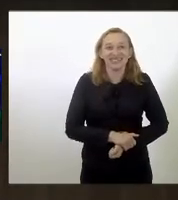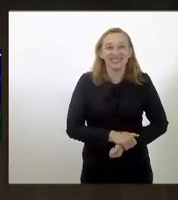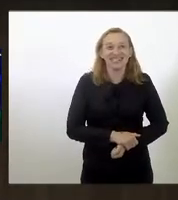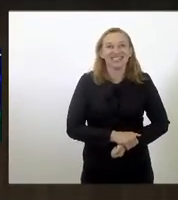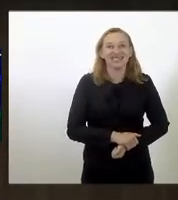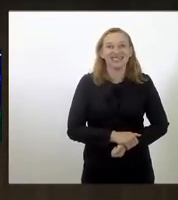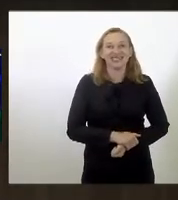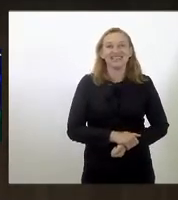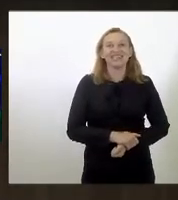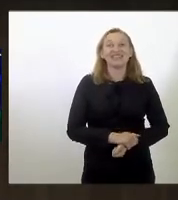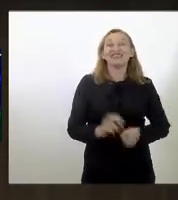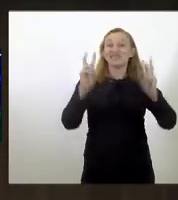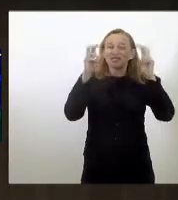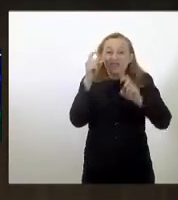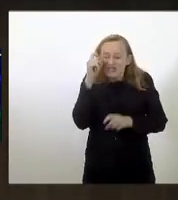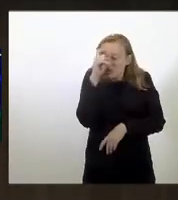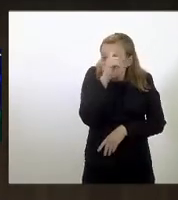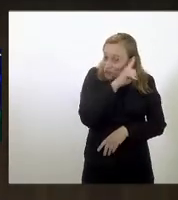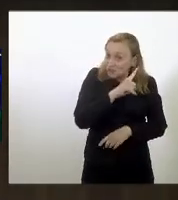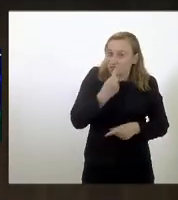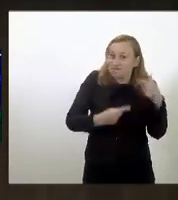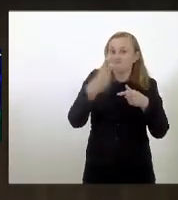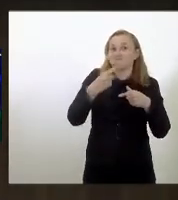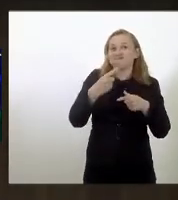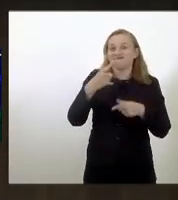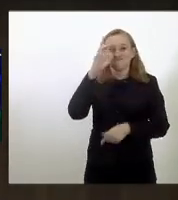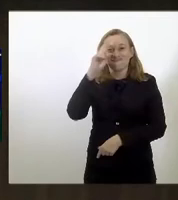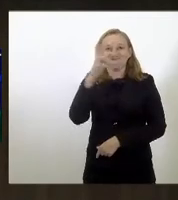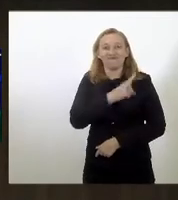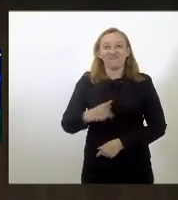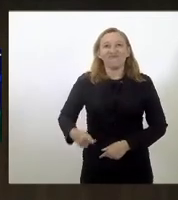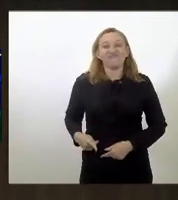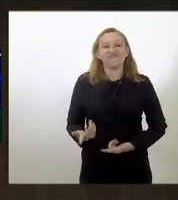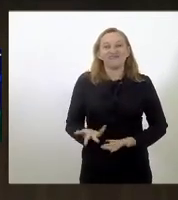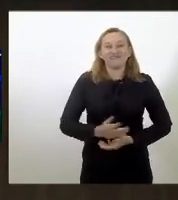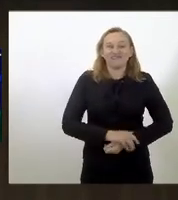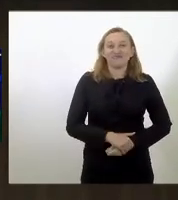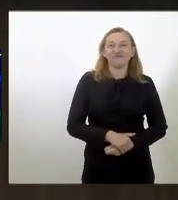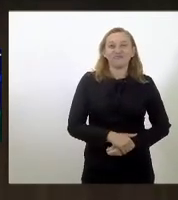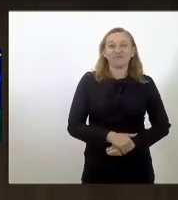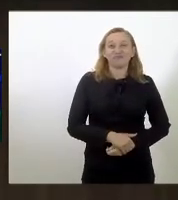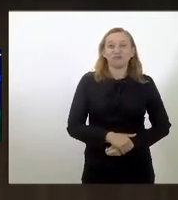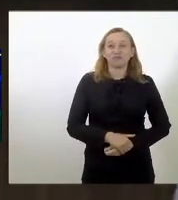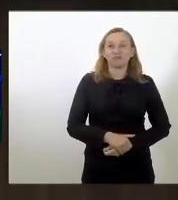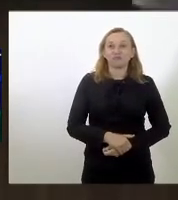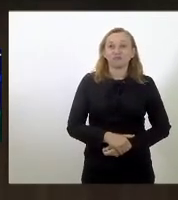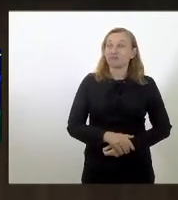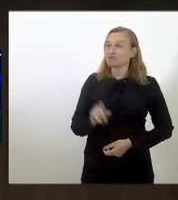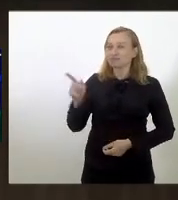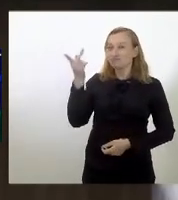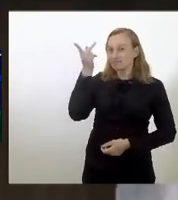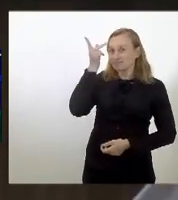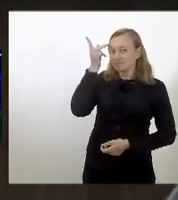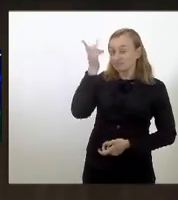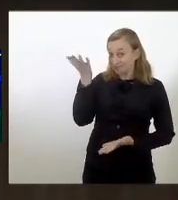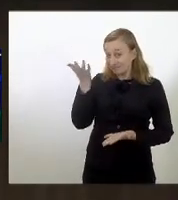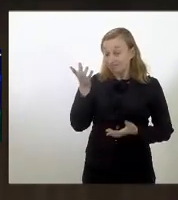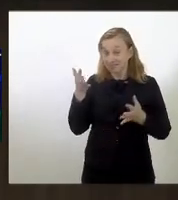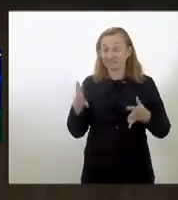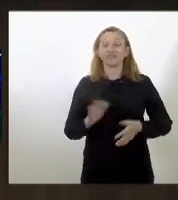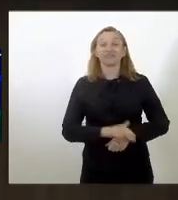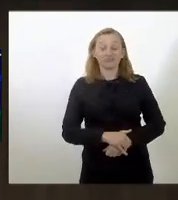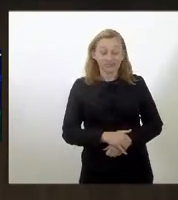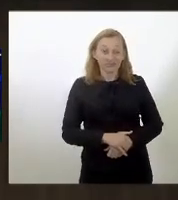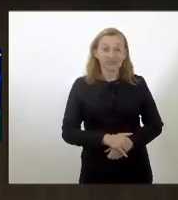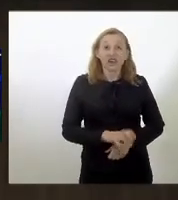há uma questão difícil de superar, presidente, porque a norma paulista, que é utilizada como paradigma, prevê o crédito